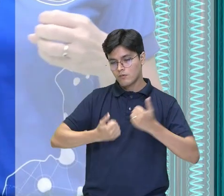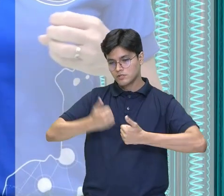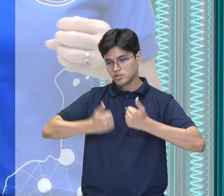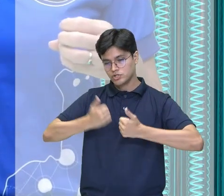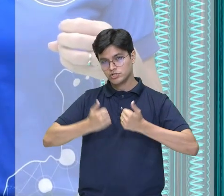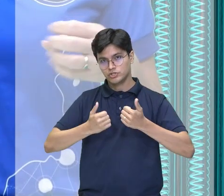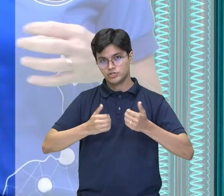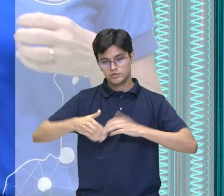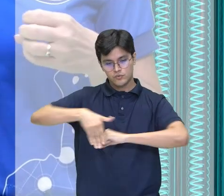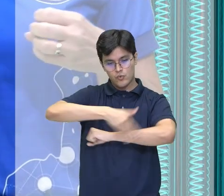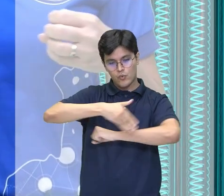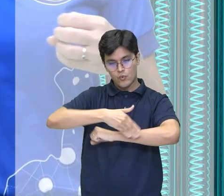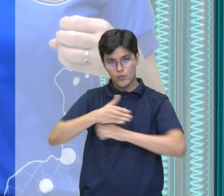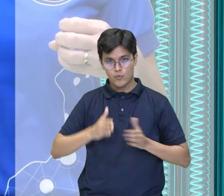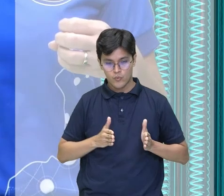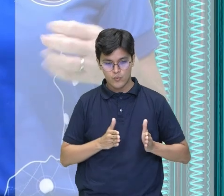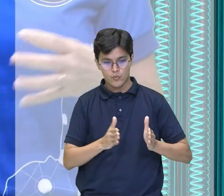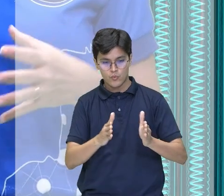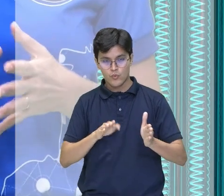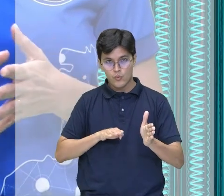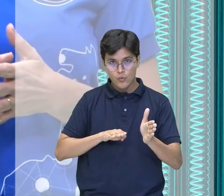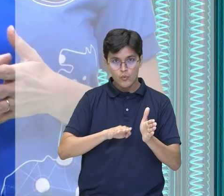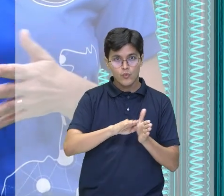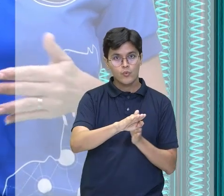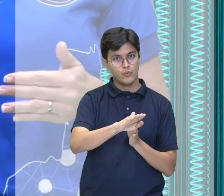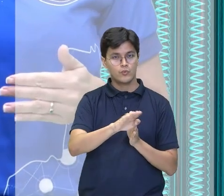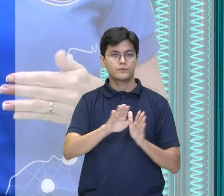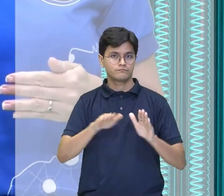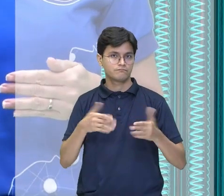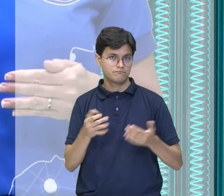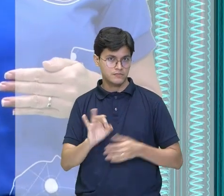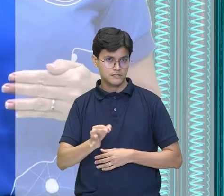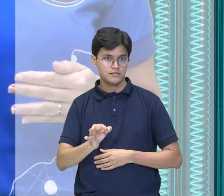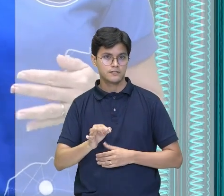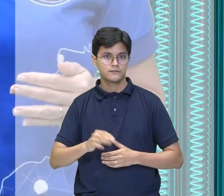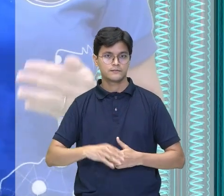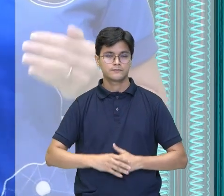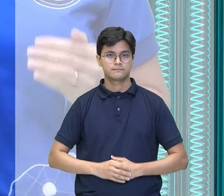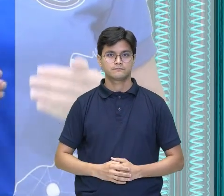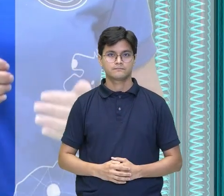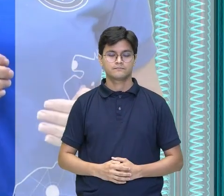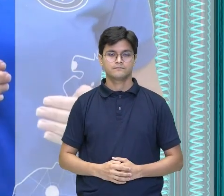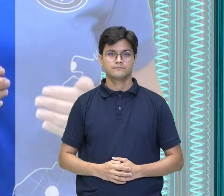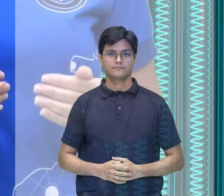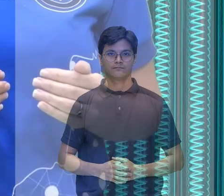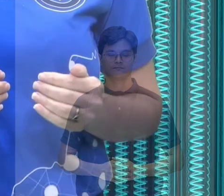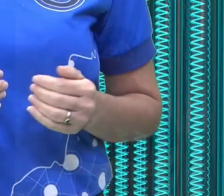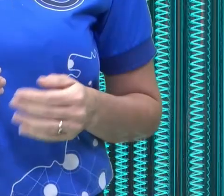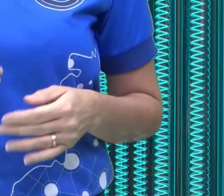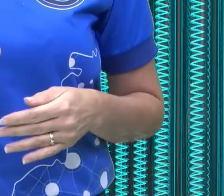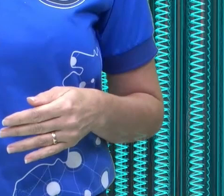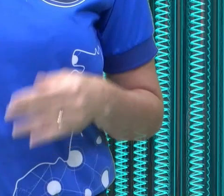caminho, estava dirigindo, ele estava fazendo tal coisa, certo? Então, passo a passo, uma sequência de eventos, né,